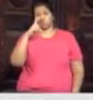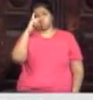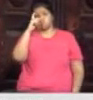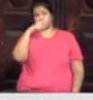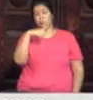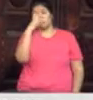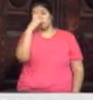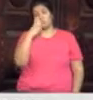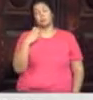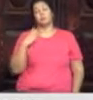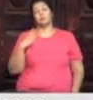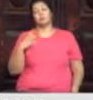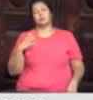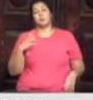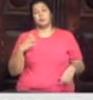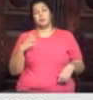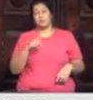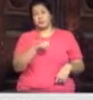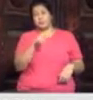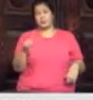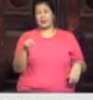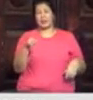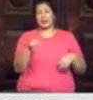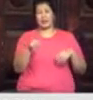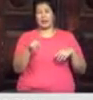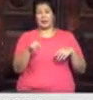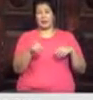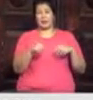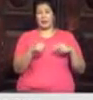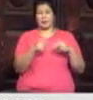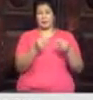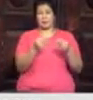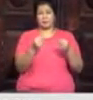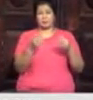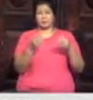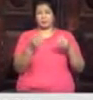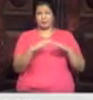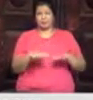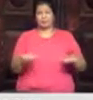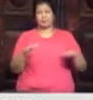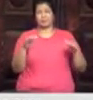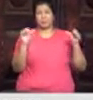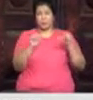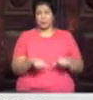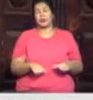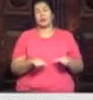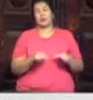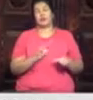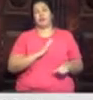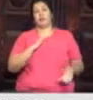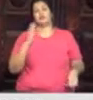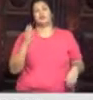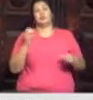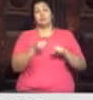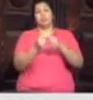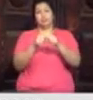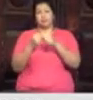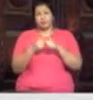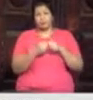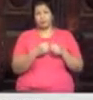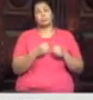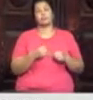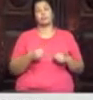enfrentam com o acervo de equipamentos de informática já ultrapassados, já anacrônico. a parte relacionada à portaria,